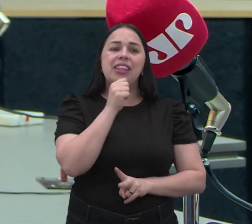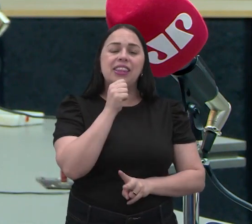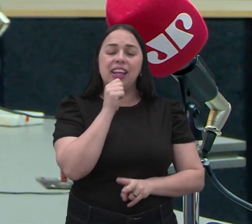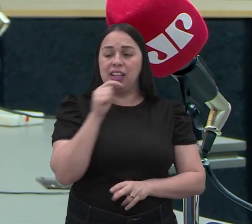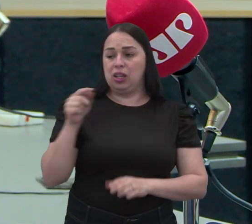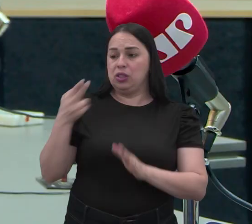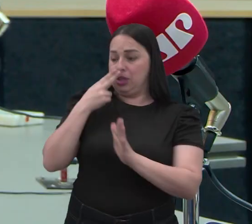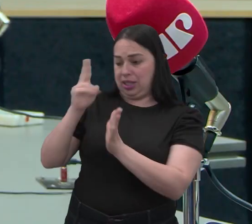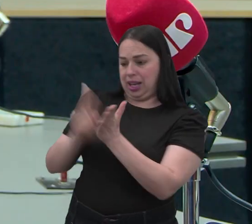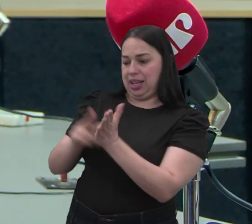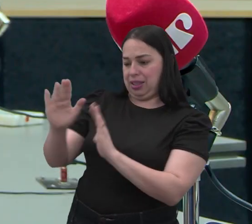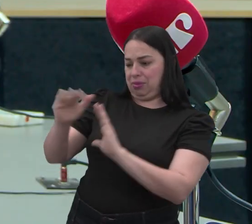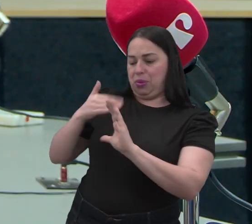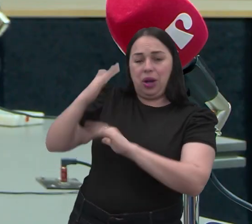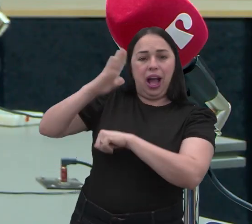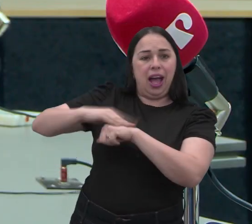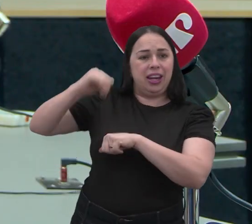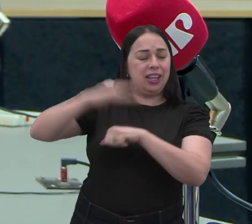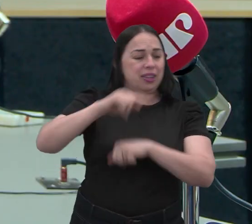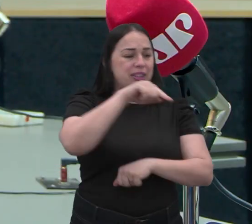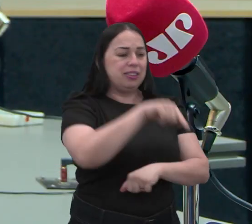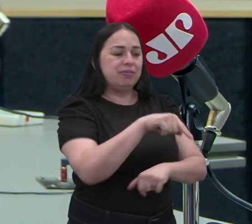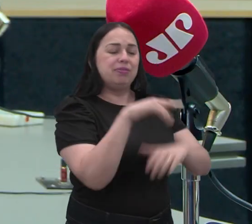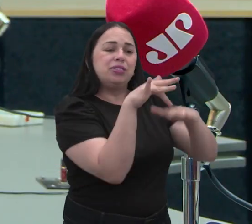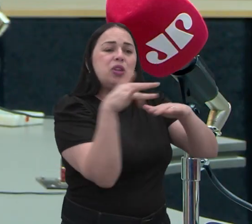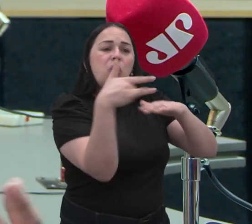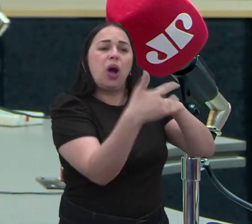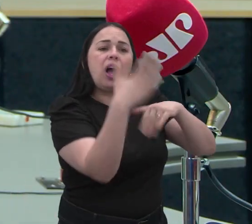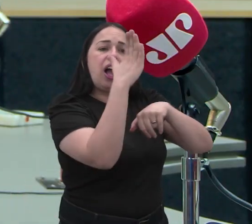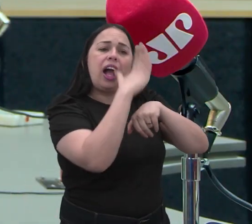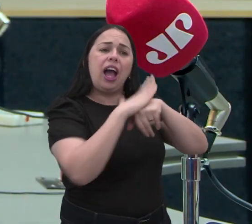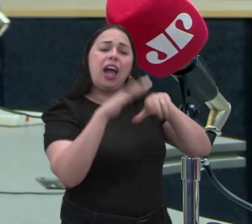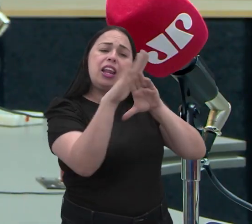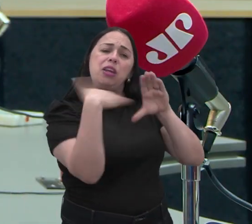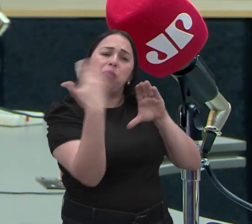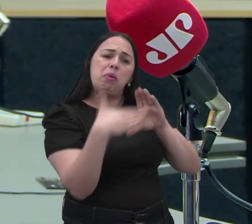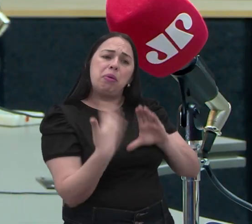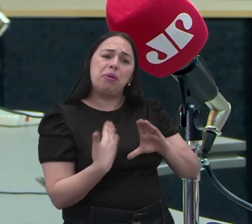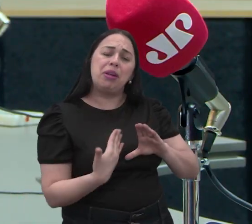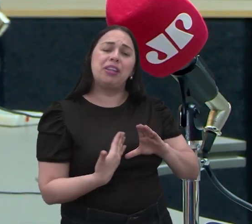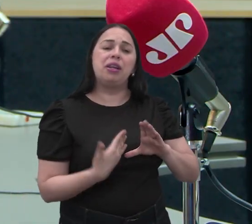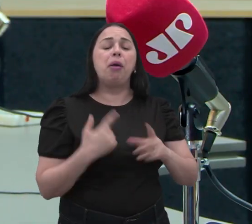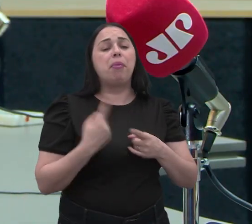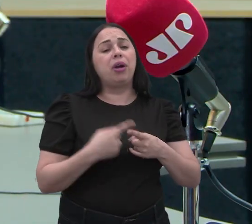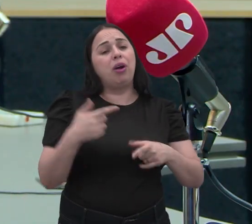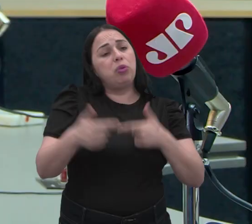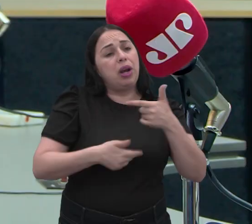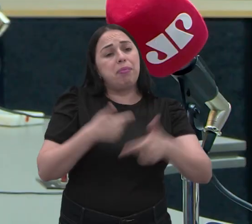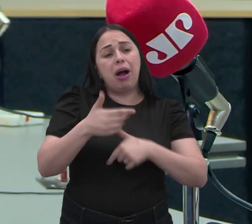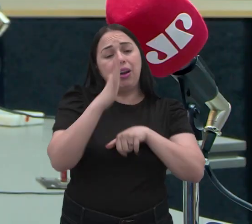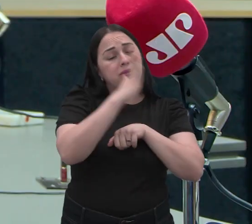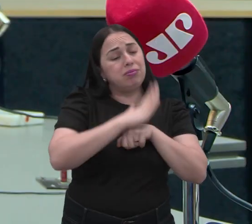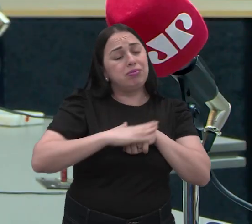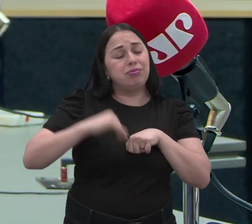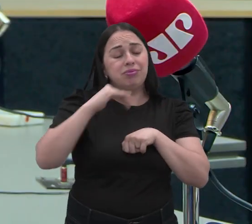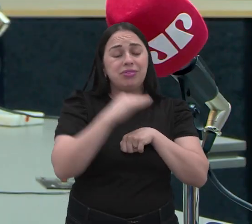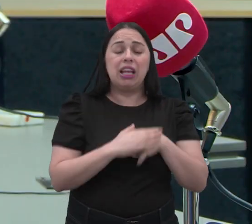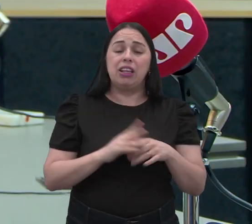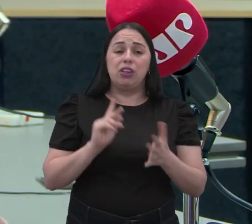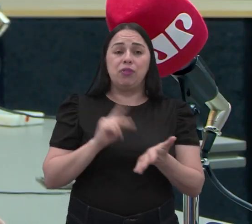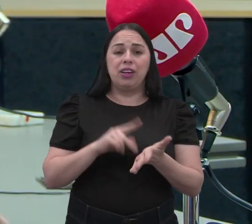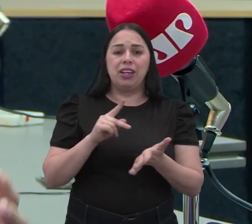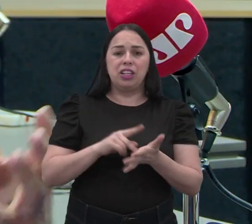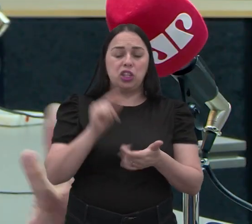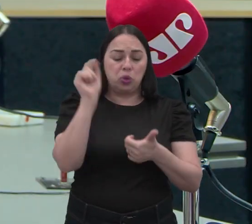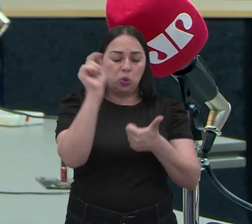volta esse, como é que eu vou dizer, esse carinho, né, em troca do trabalho que a gente faz. Então eu acredito